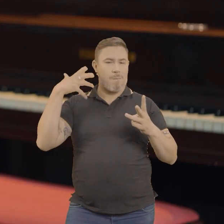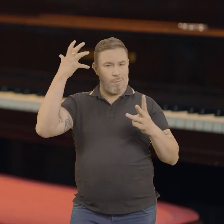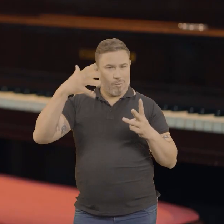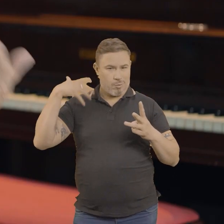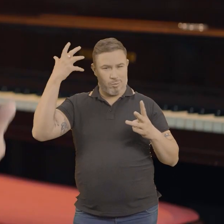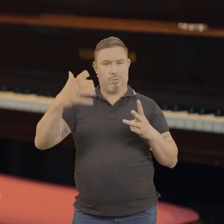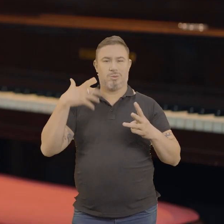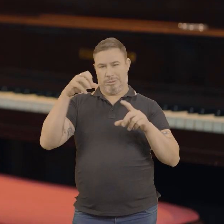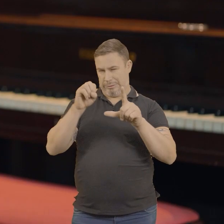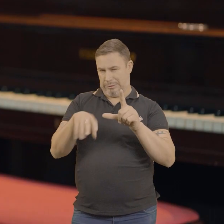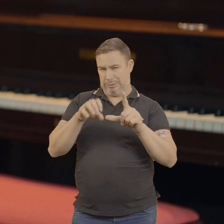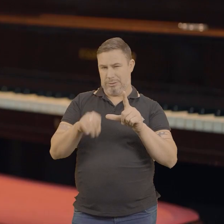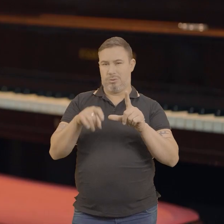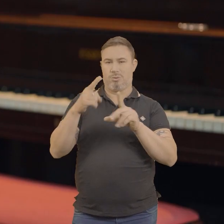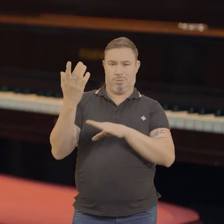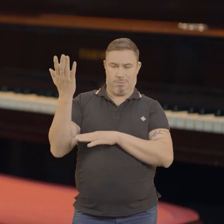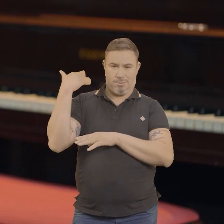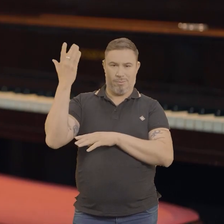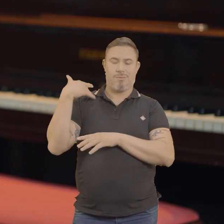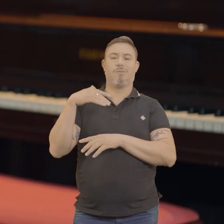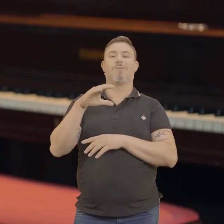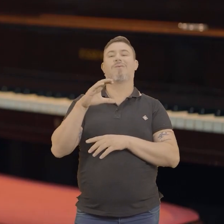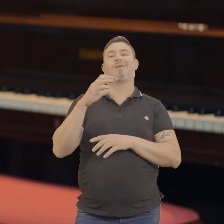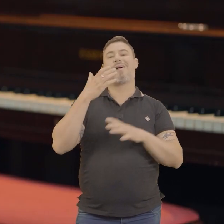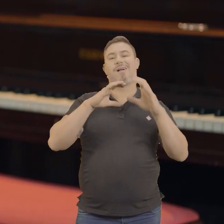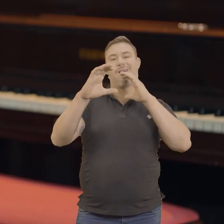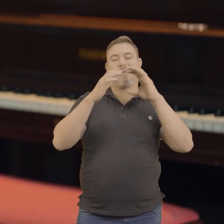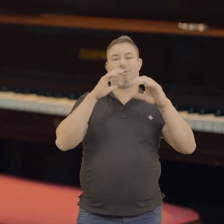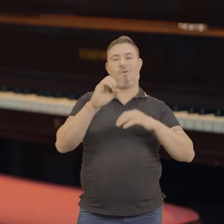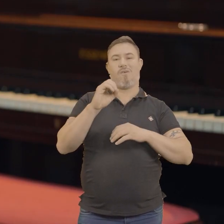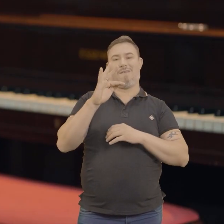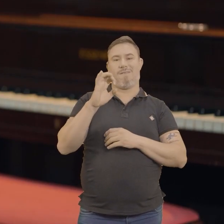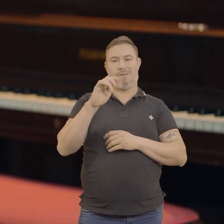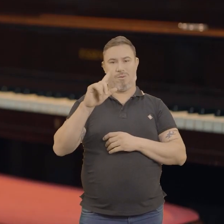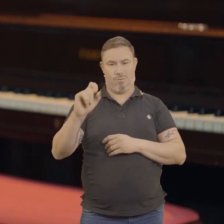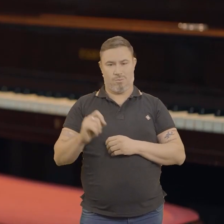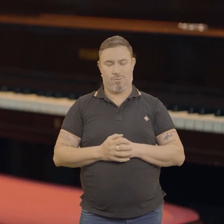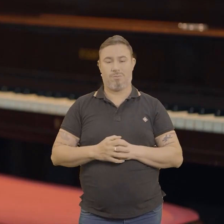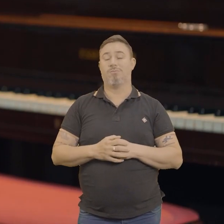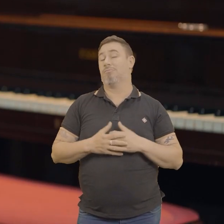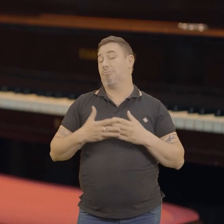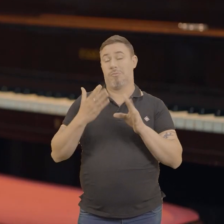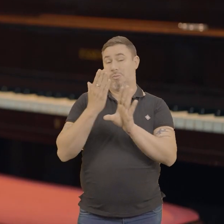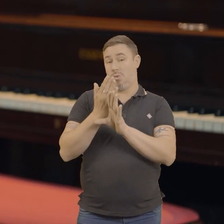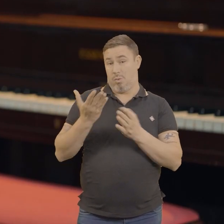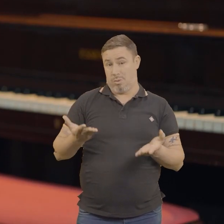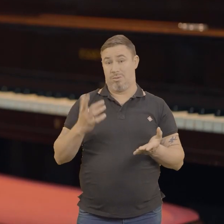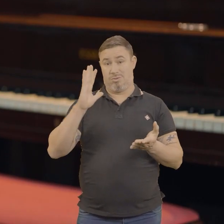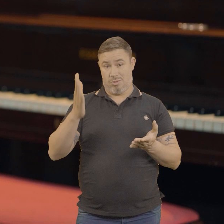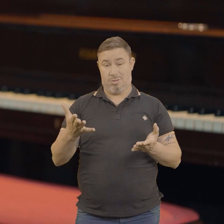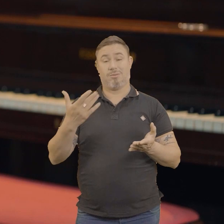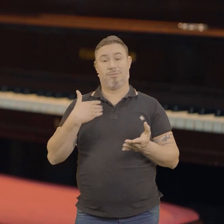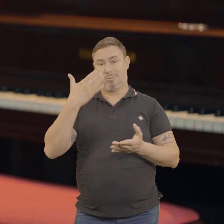Que é o antigo canto orfeônico, né? Por conta disso, nós já tínhamos